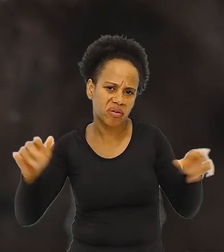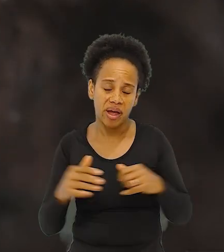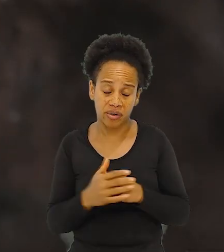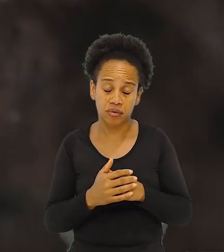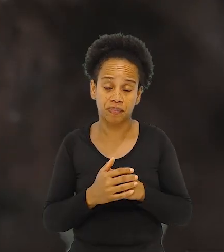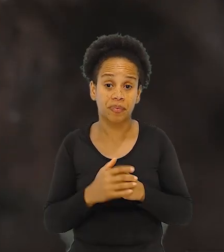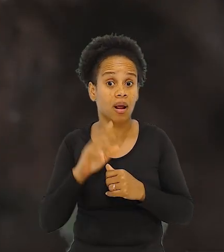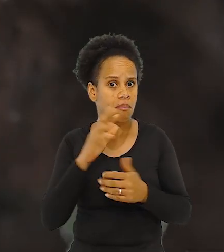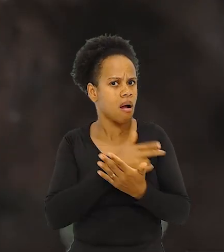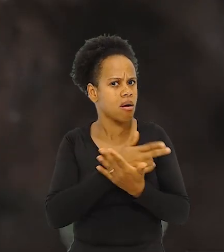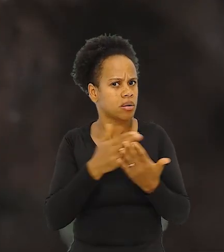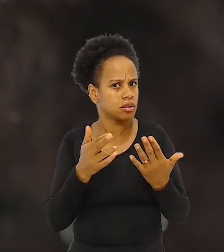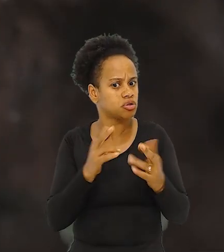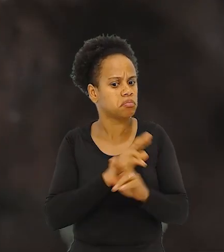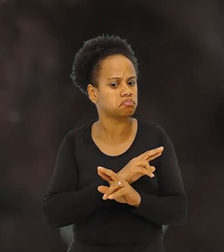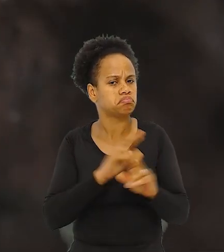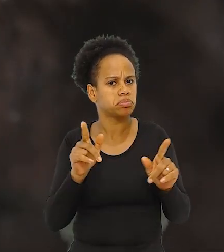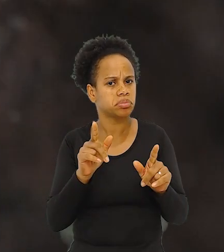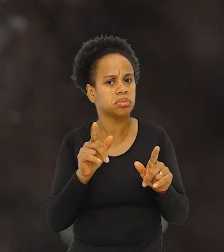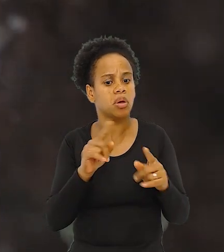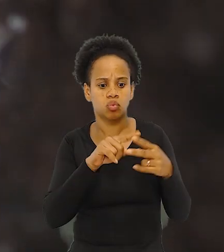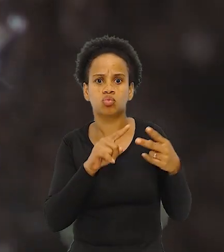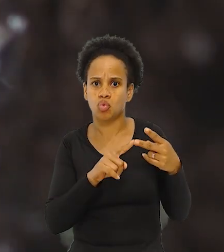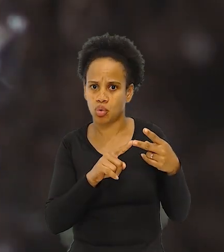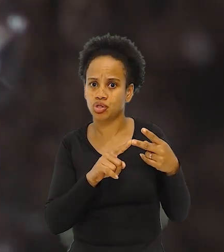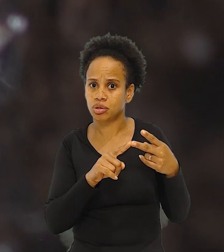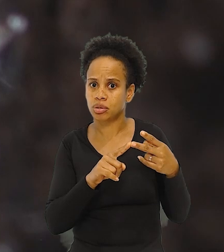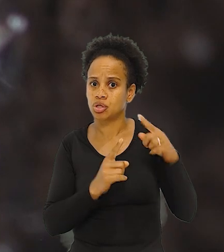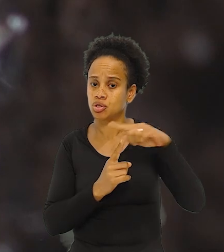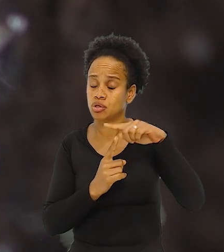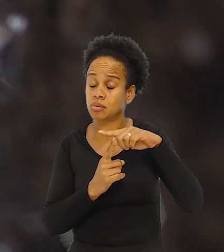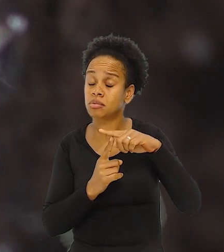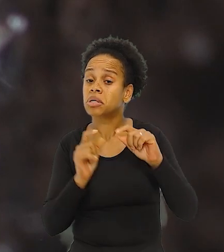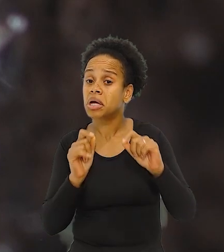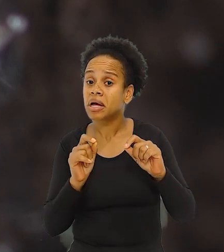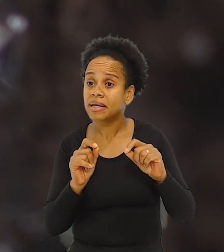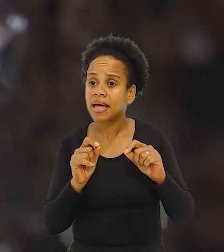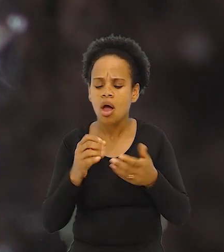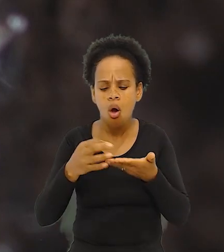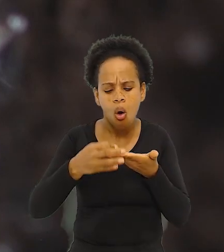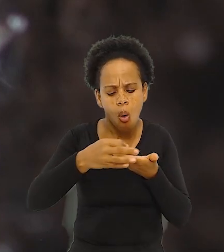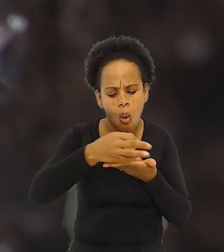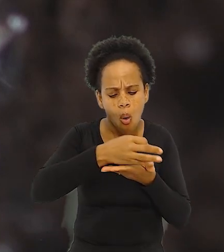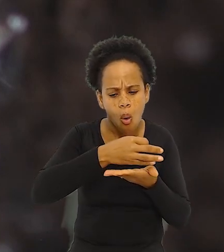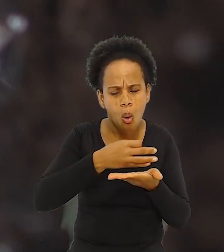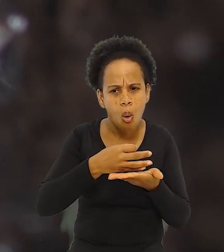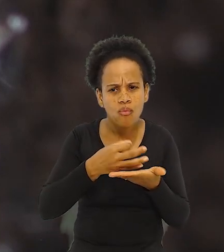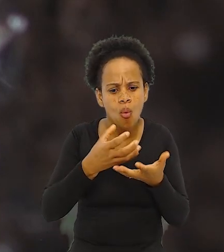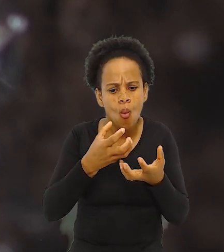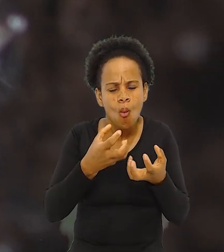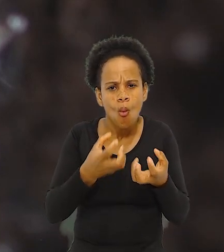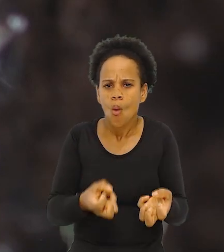característica notável em ambas as espécies é a resistência dos ovos à dessecação. Eles